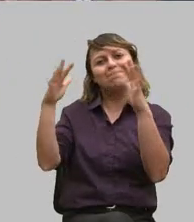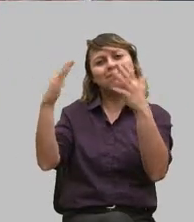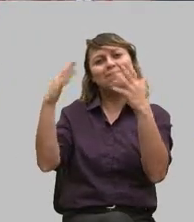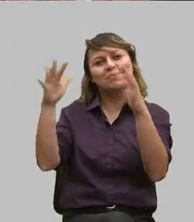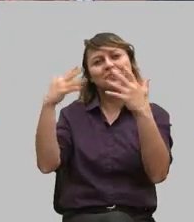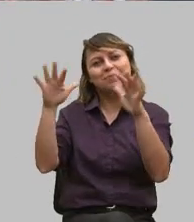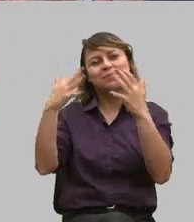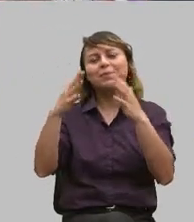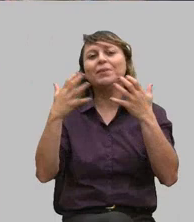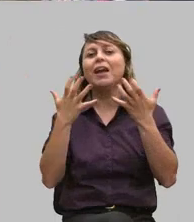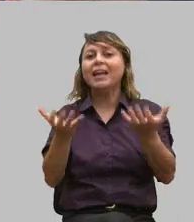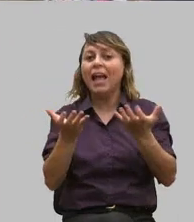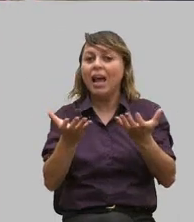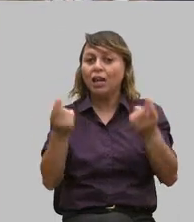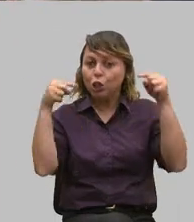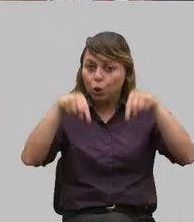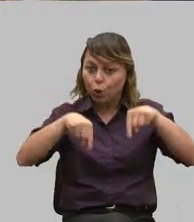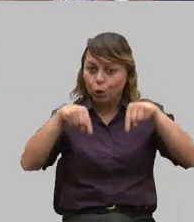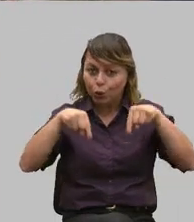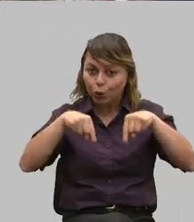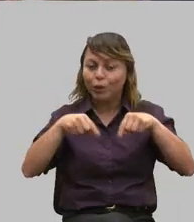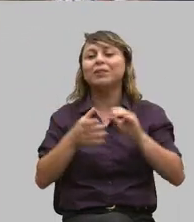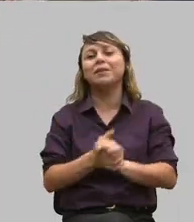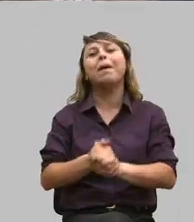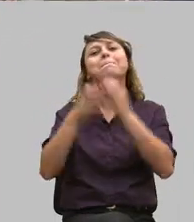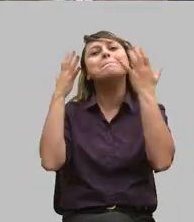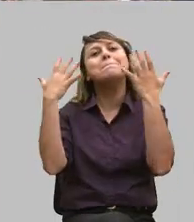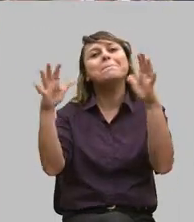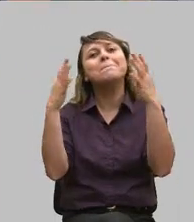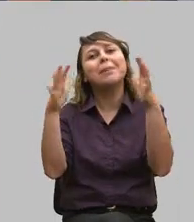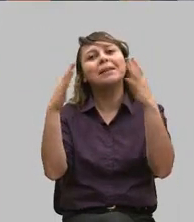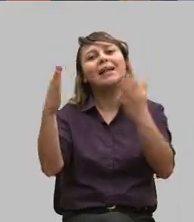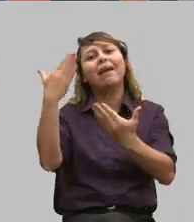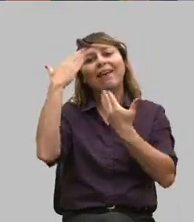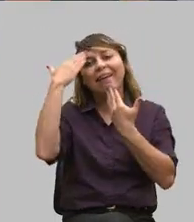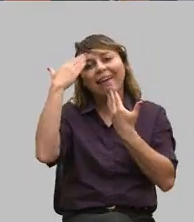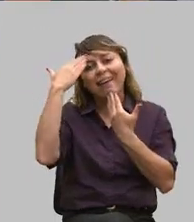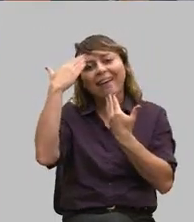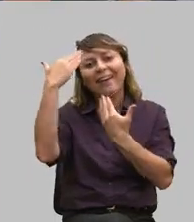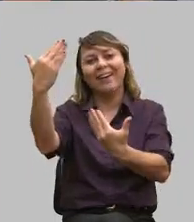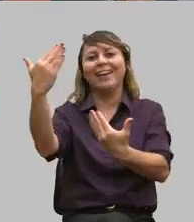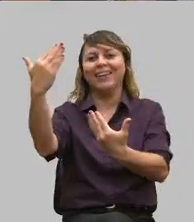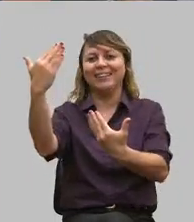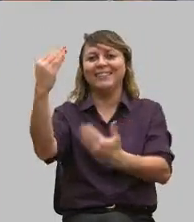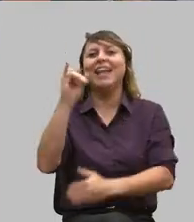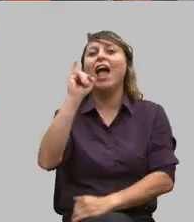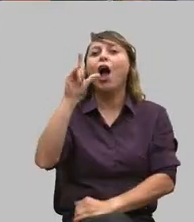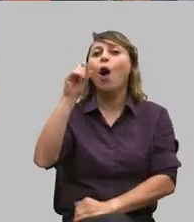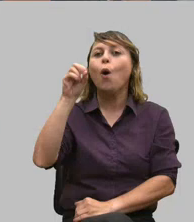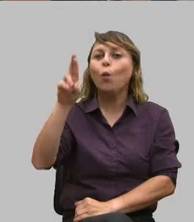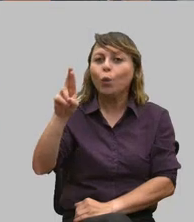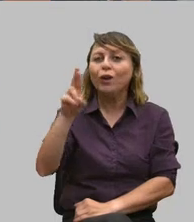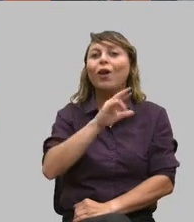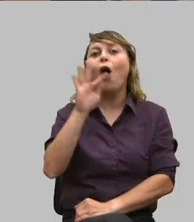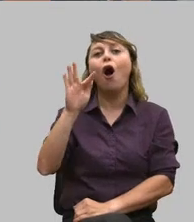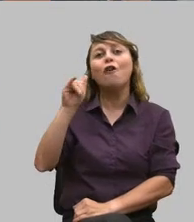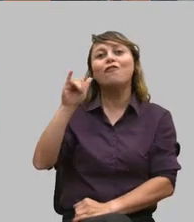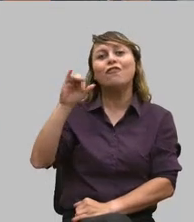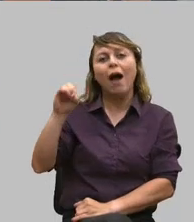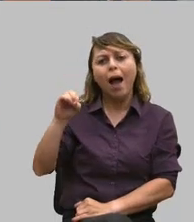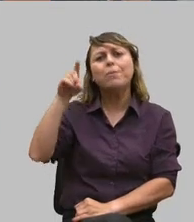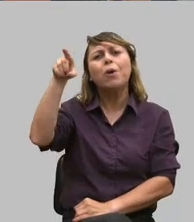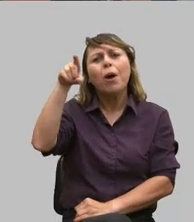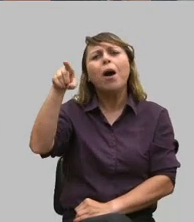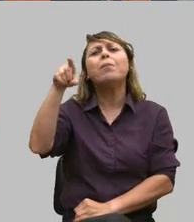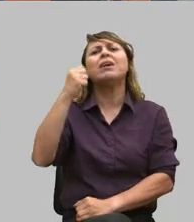aqui hoje parabenizar e agradecer ao Igor e ao Fábio por eles terem